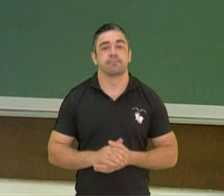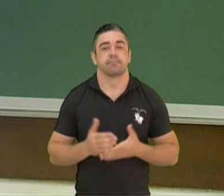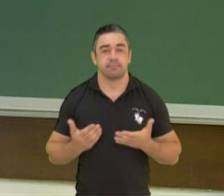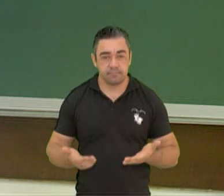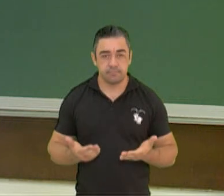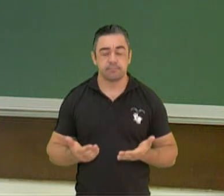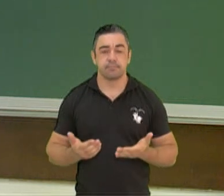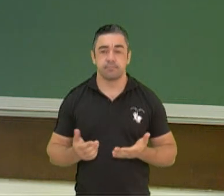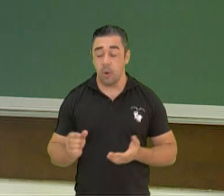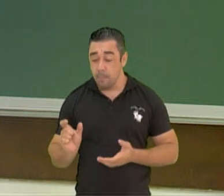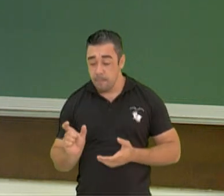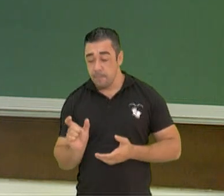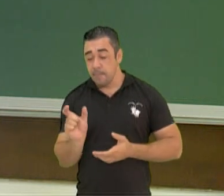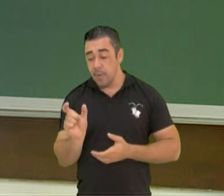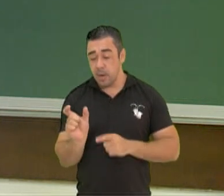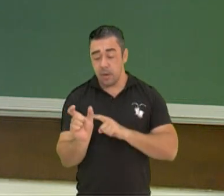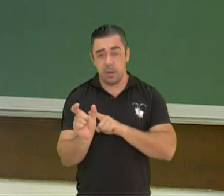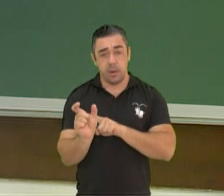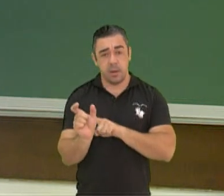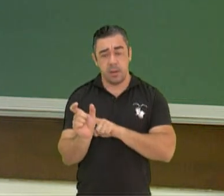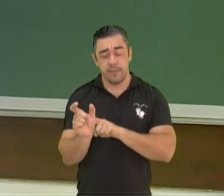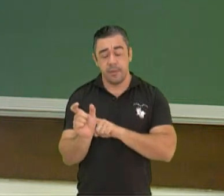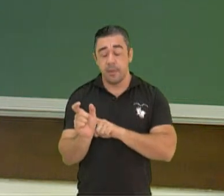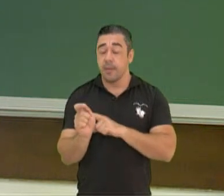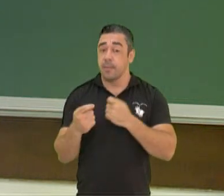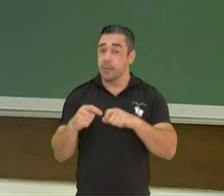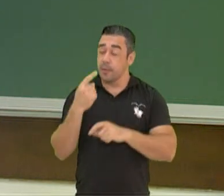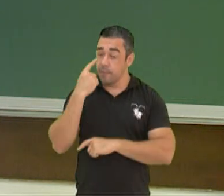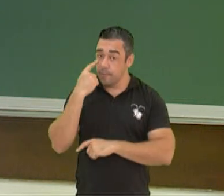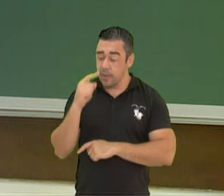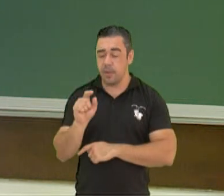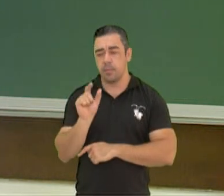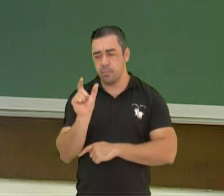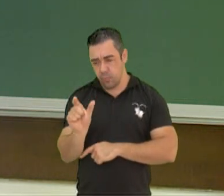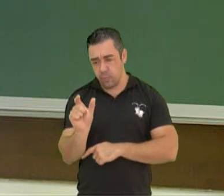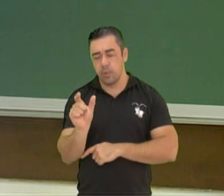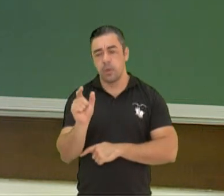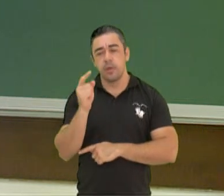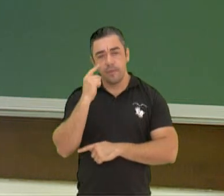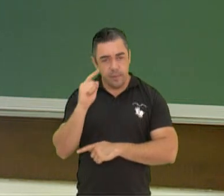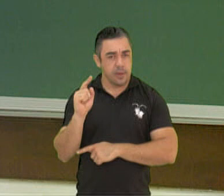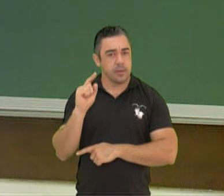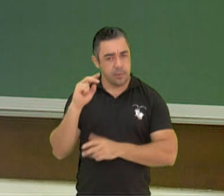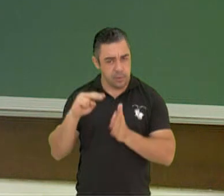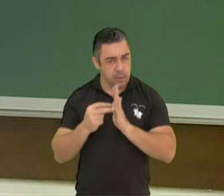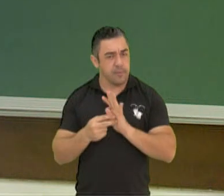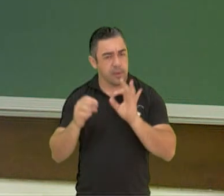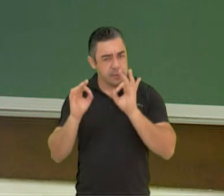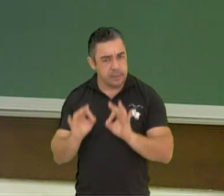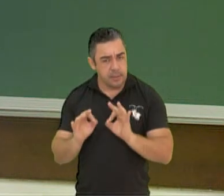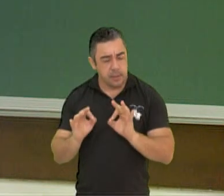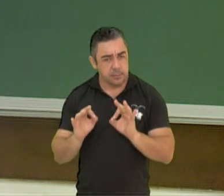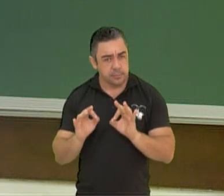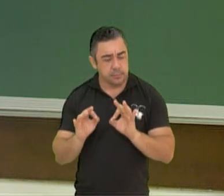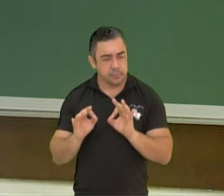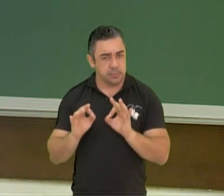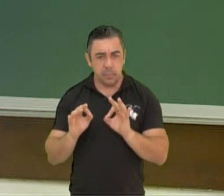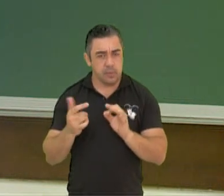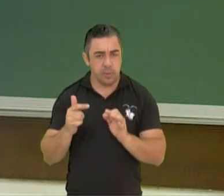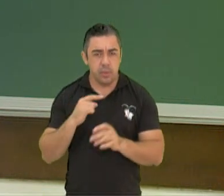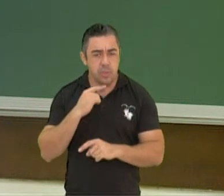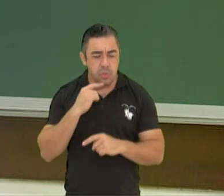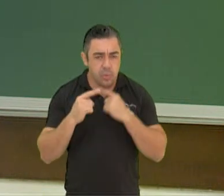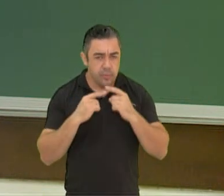pessoal, para colocar ali, interprete. Verifique se é essa mesmo a mensagem que você quer passar, certo? Para não passar